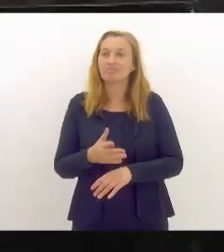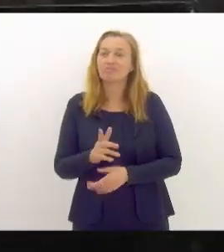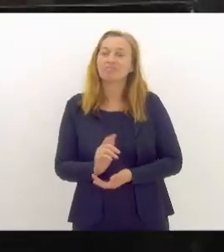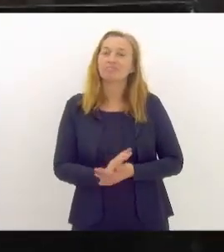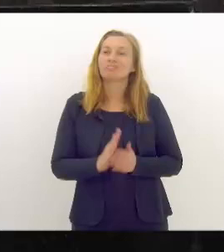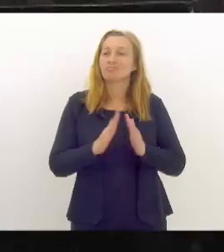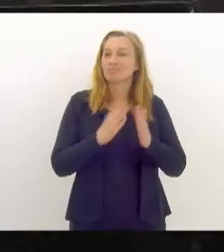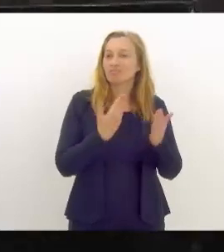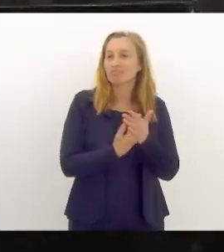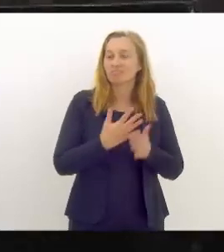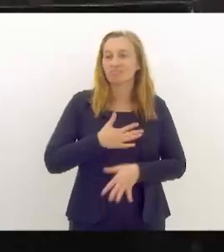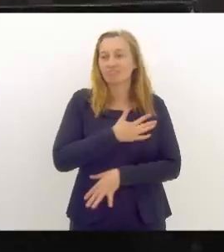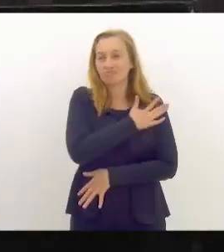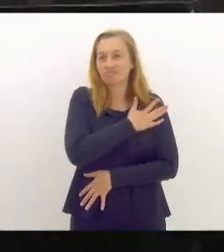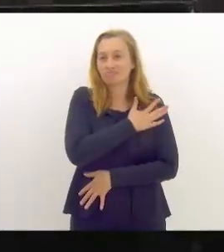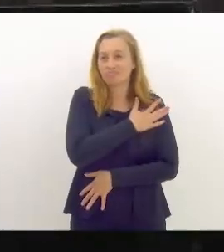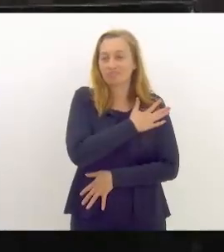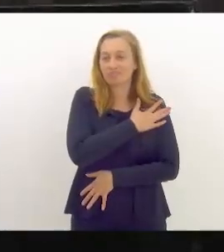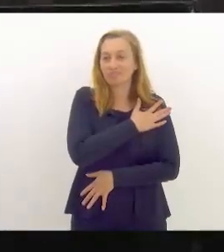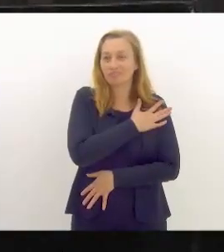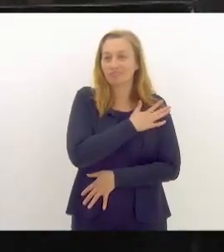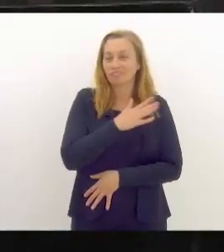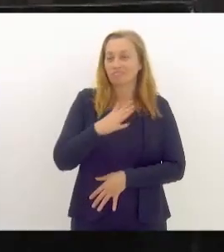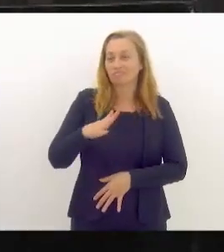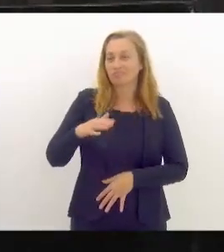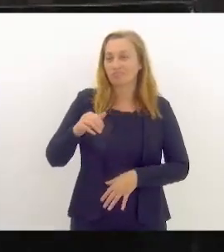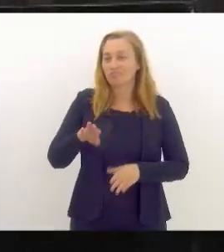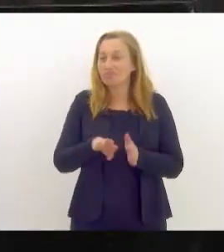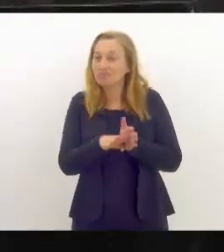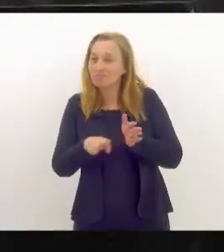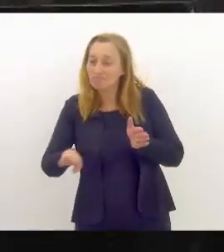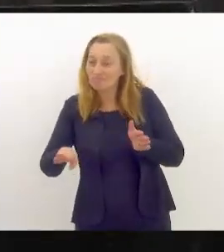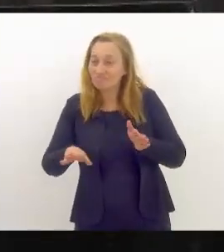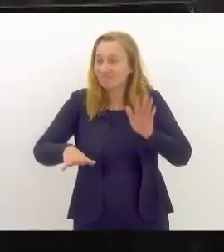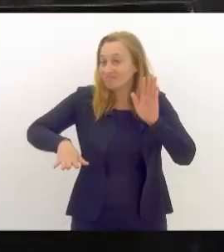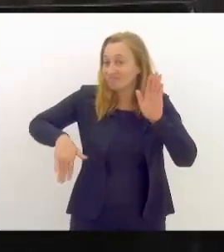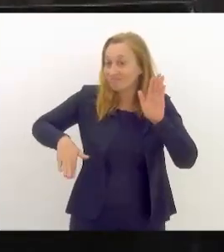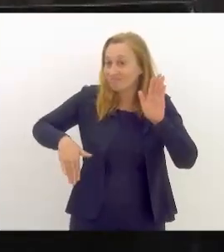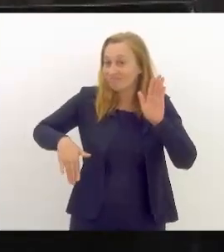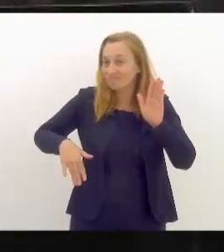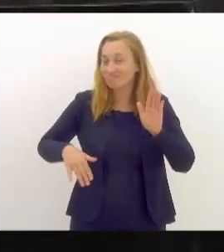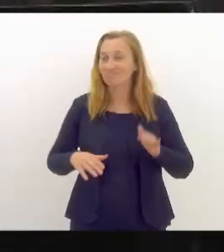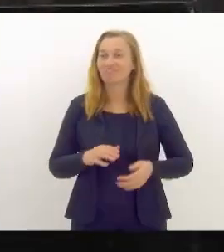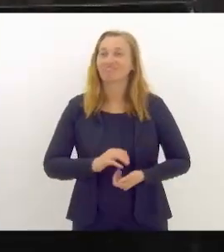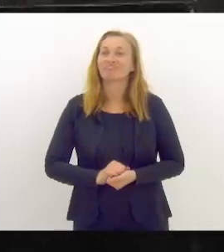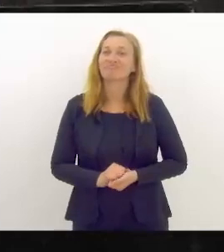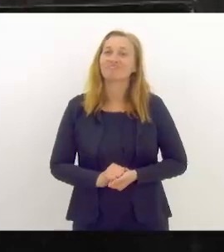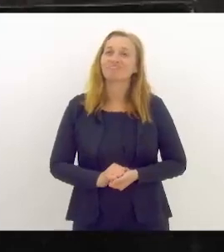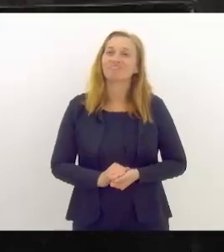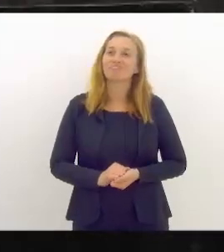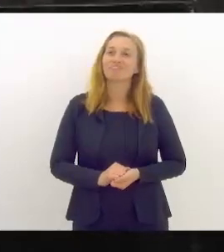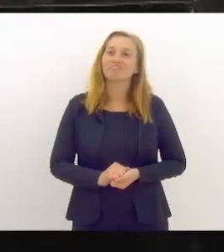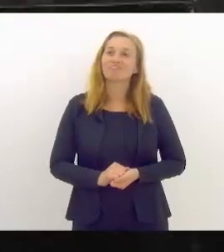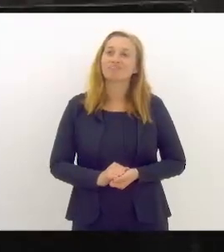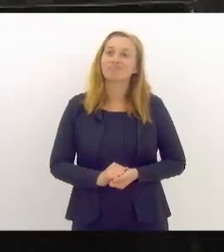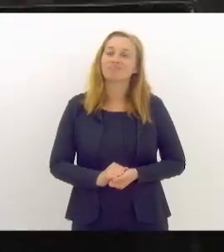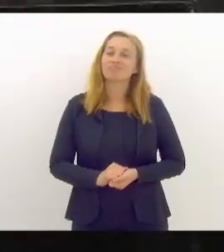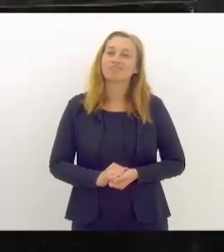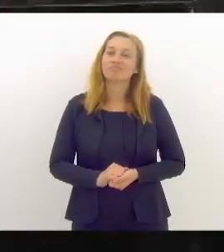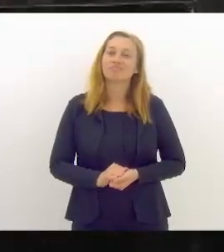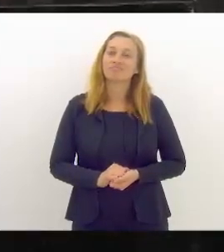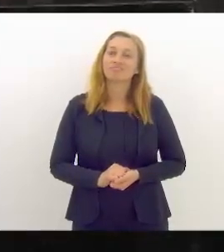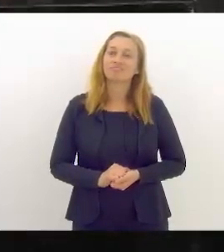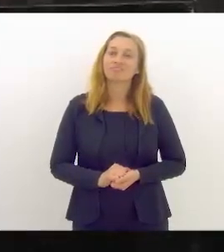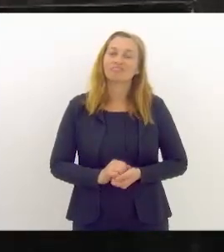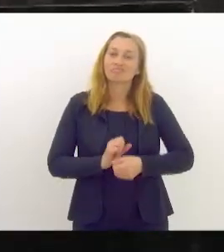do Vasco do calçadão do Leblon do mar do marte na praia da canga estirada do